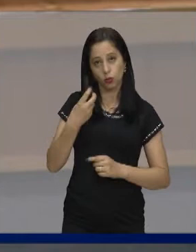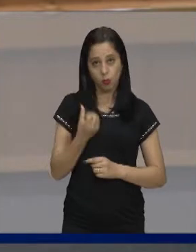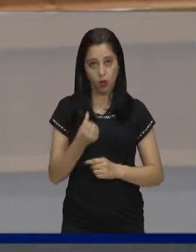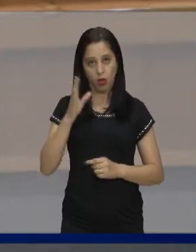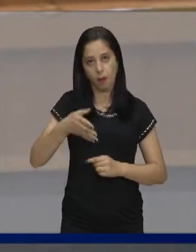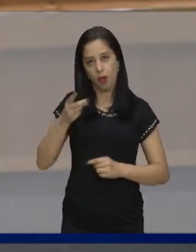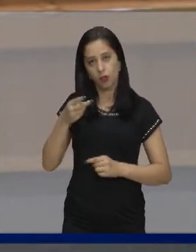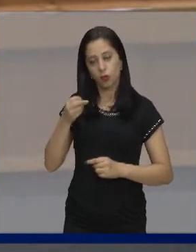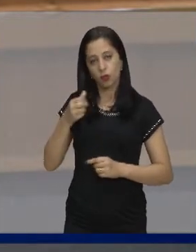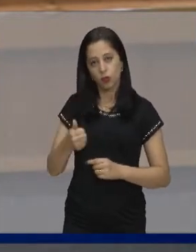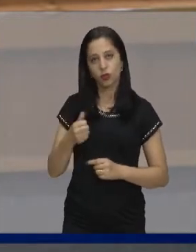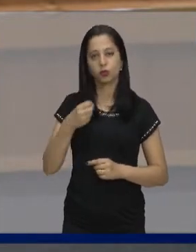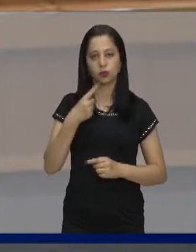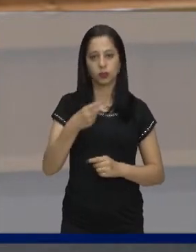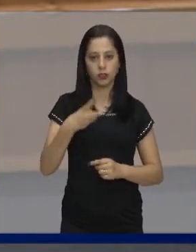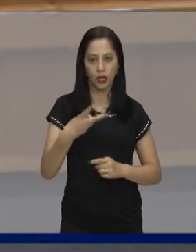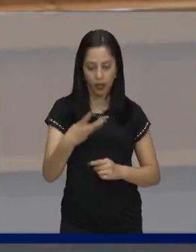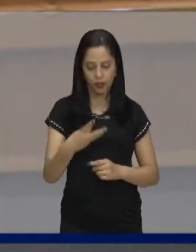13086/2021,